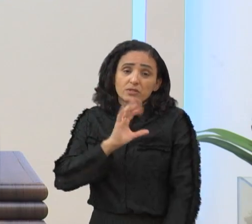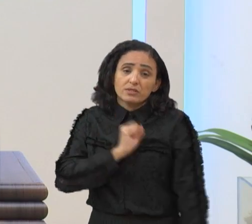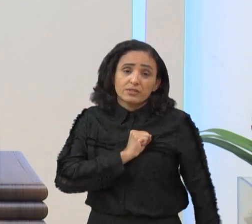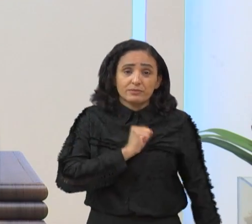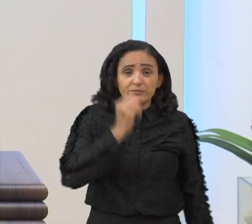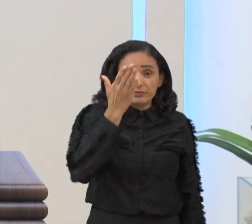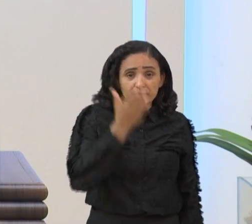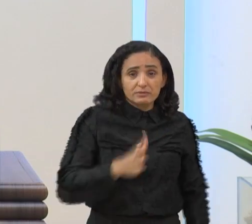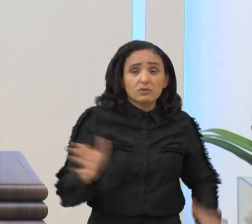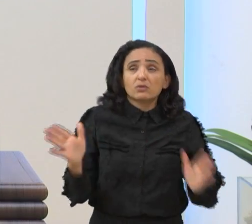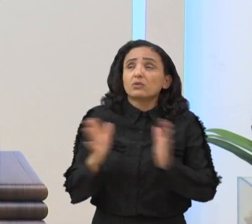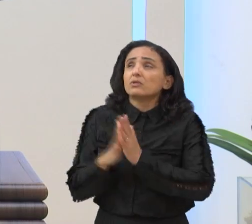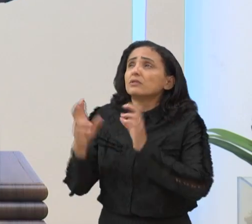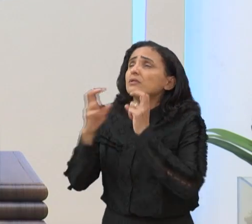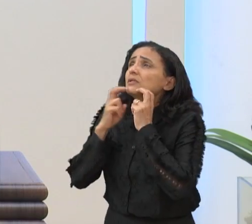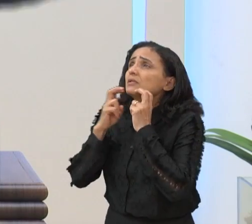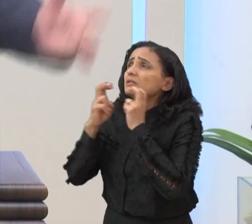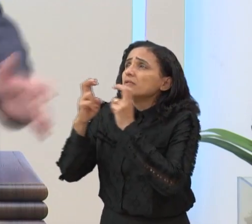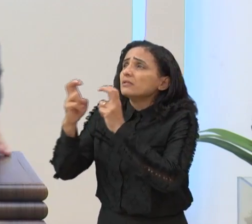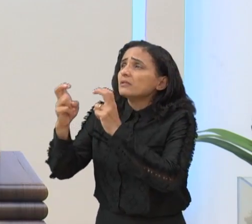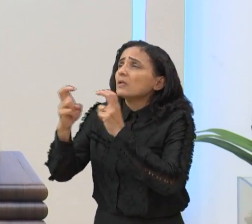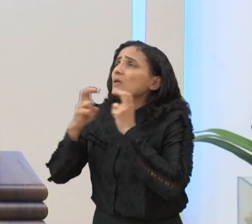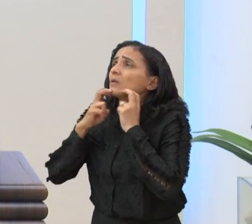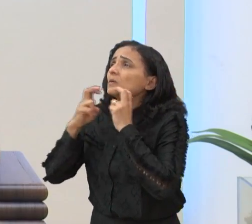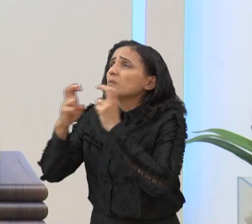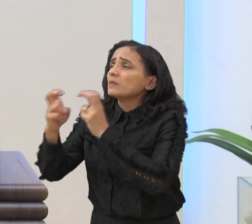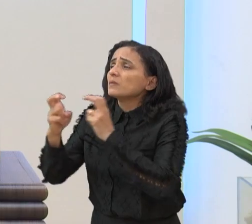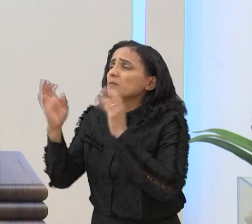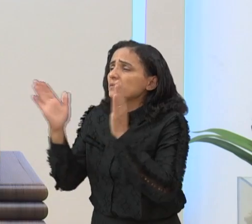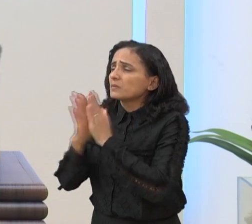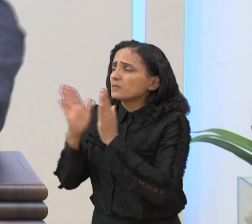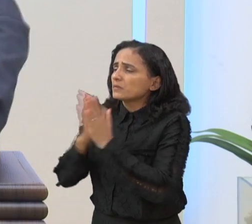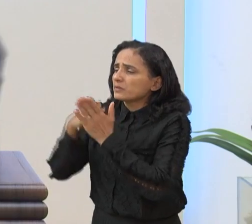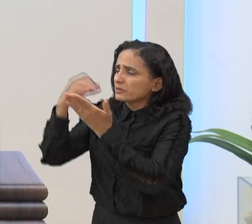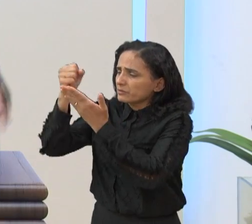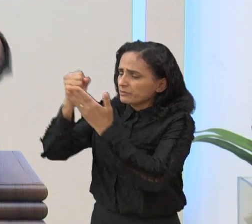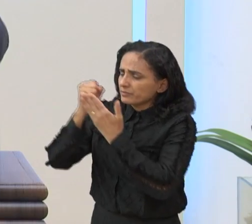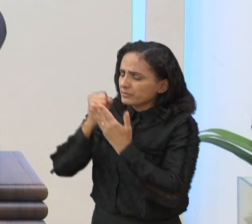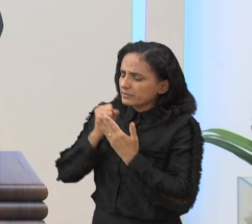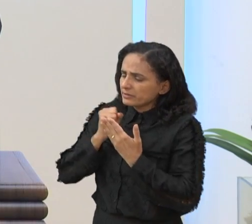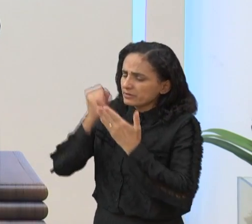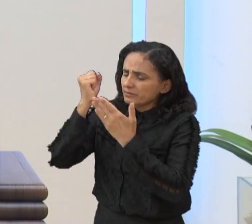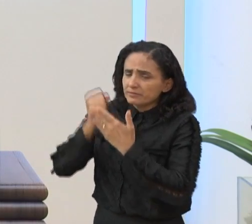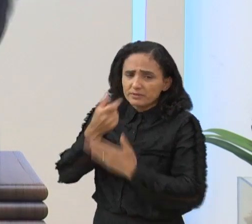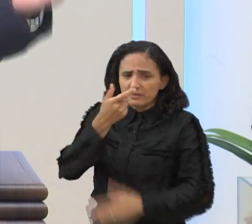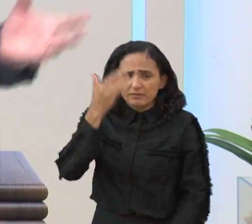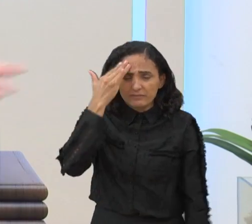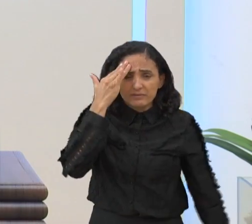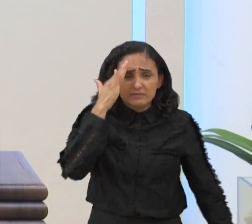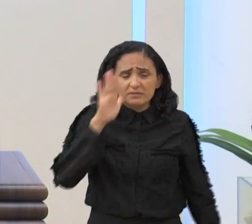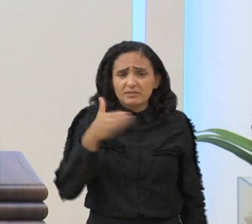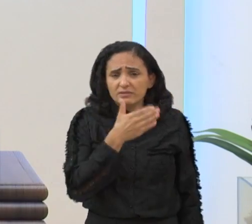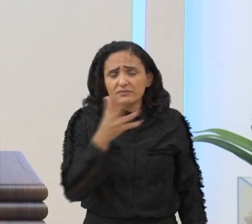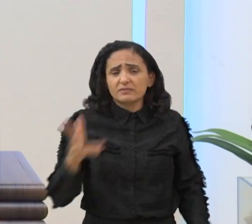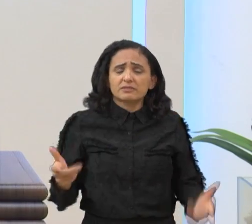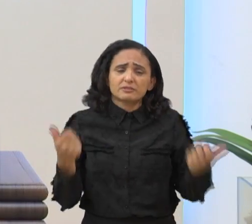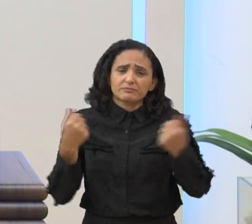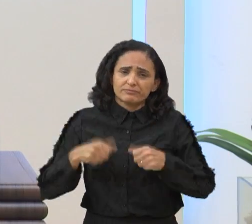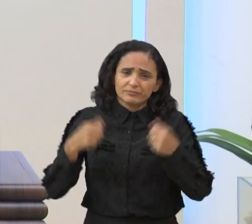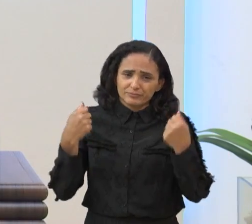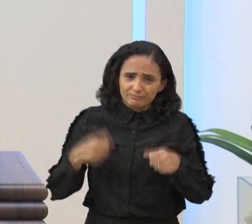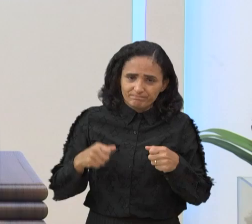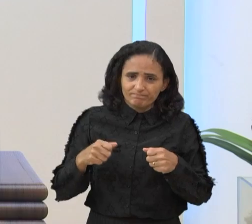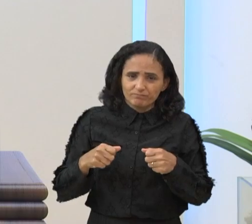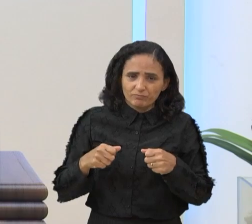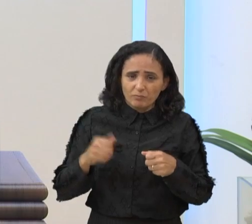Ele. Peça a ajuda dEle. Eu não sei o que é que você está precisando, mas eu